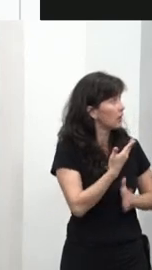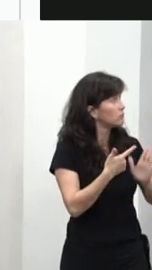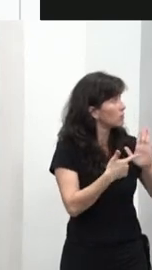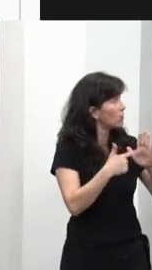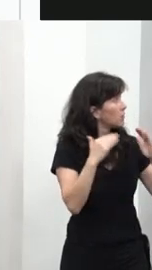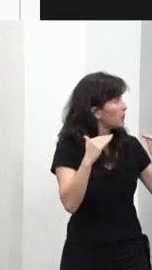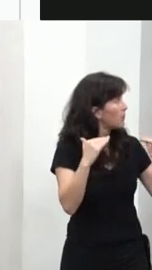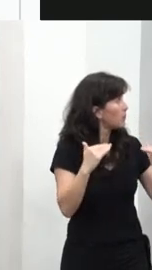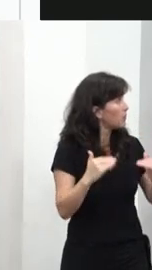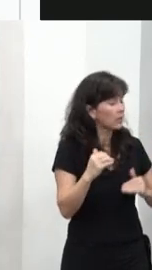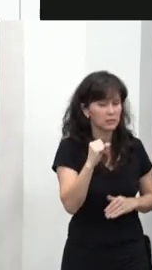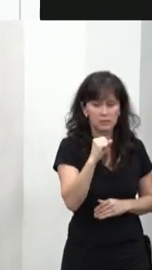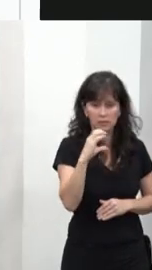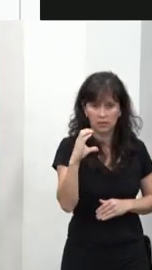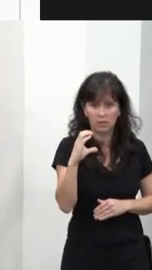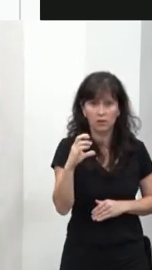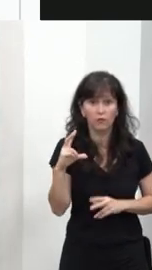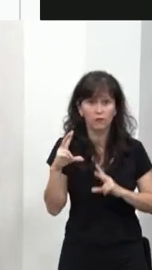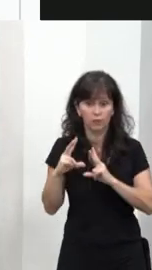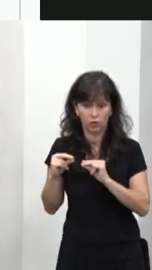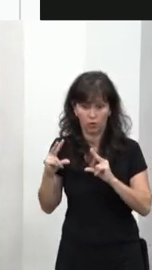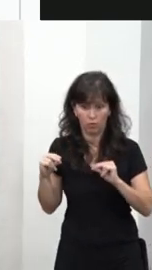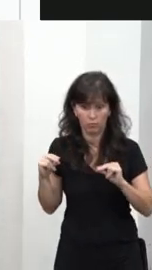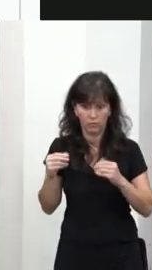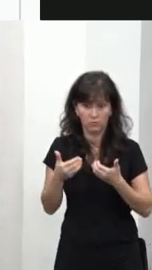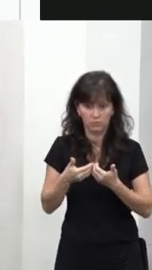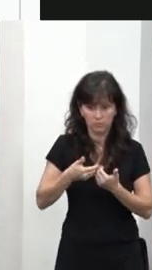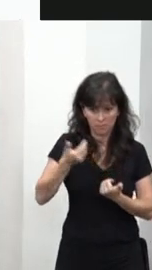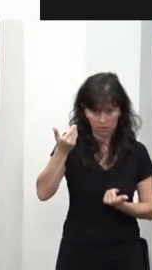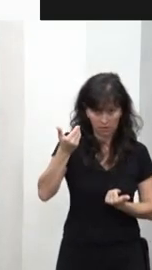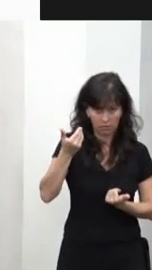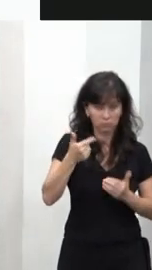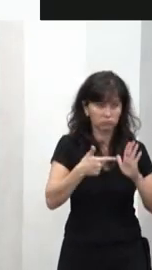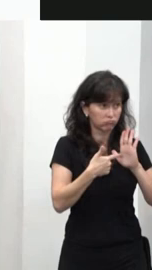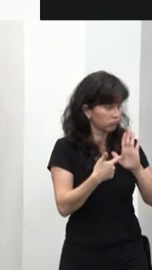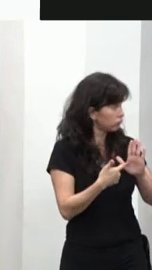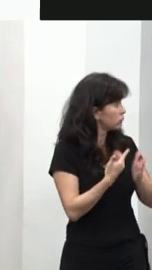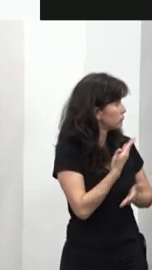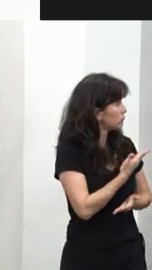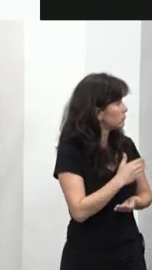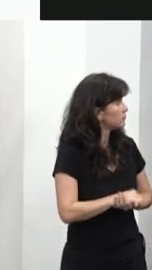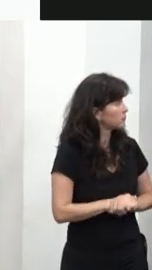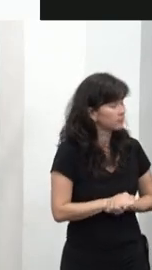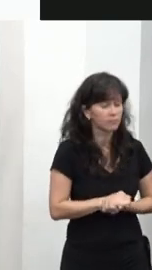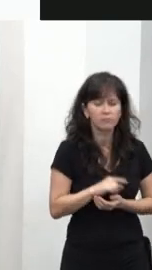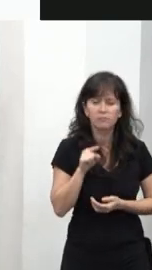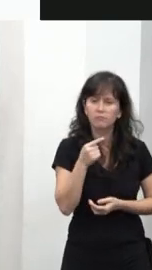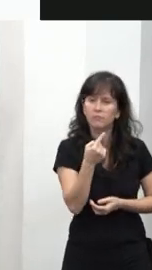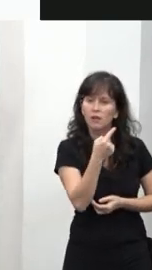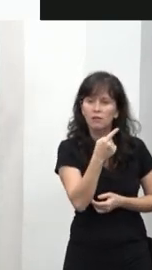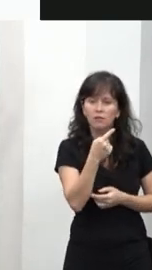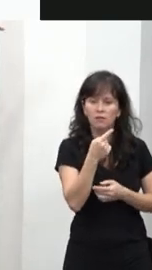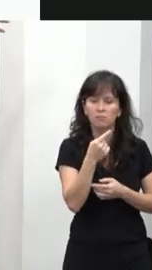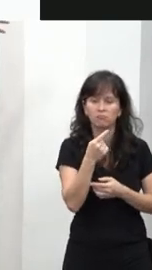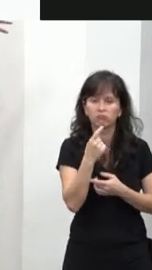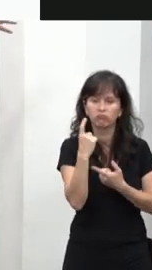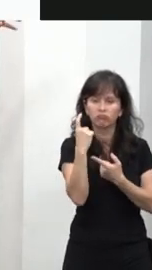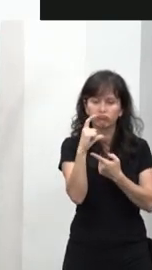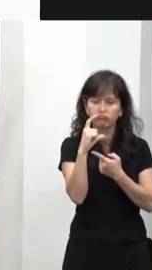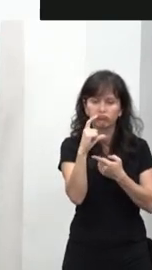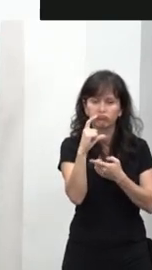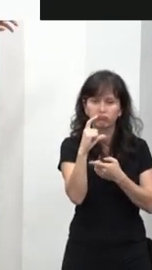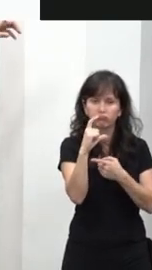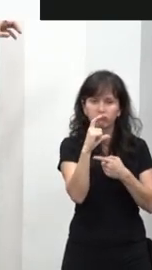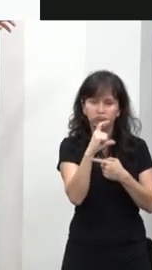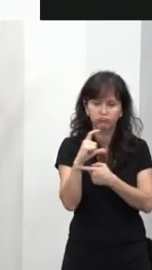Santa Catarina e Florianópolis e aqui o QR Code que dá tecnológico isso